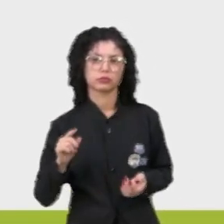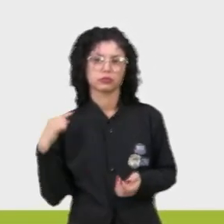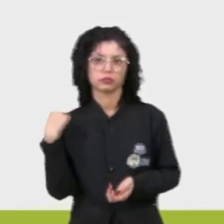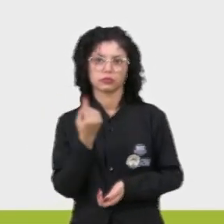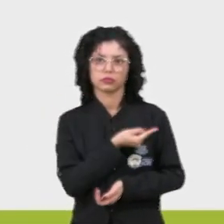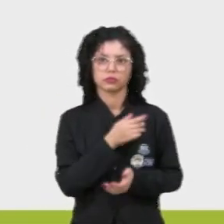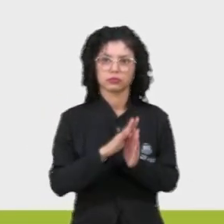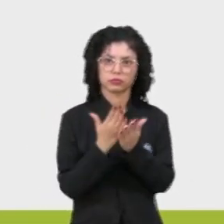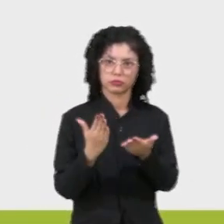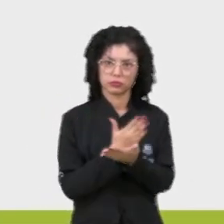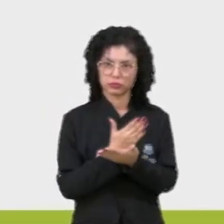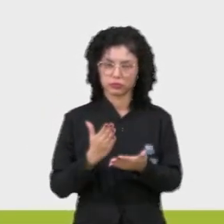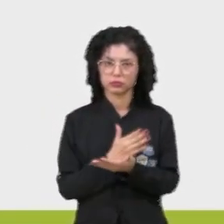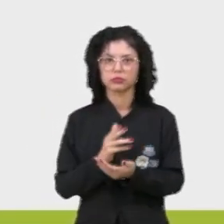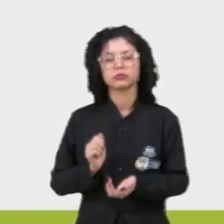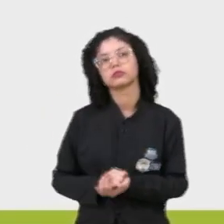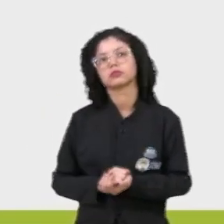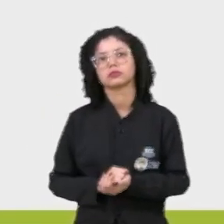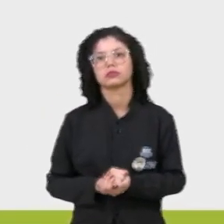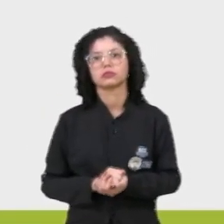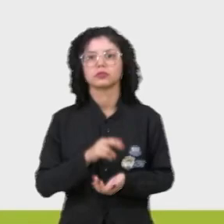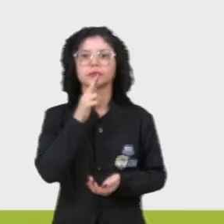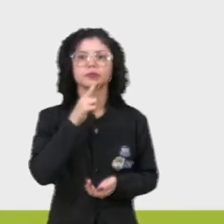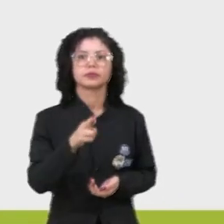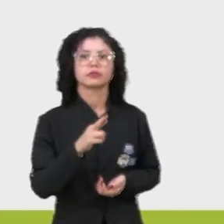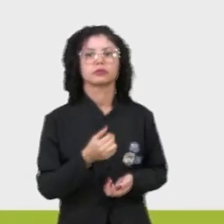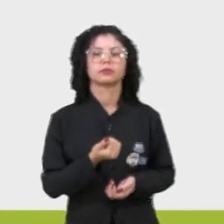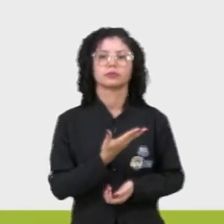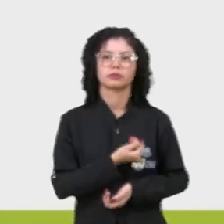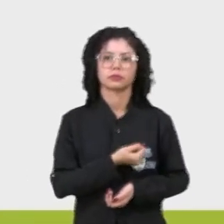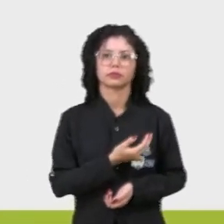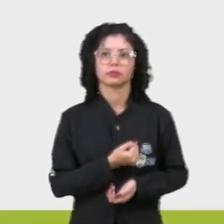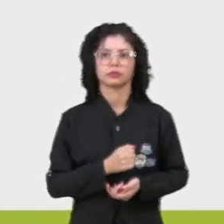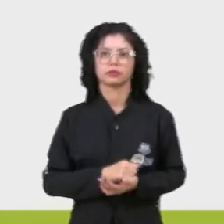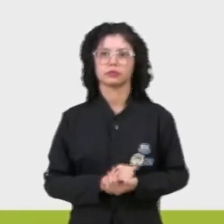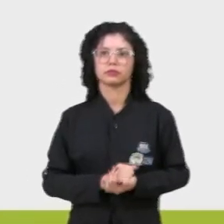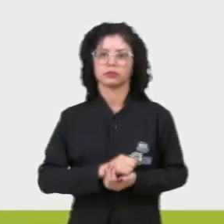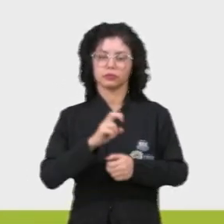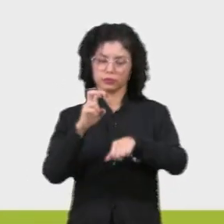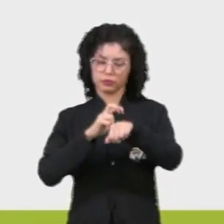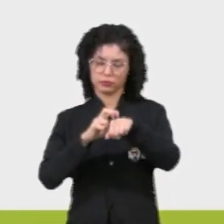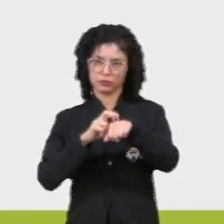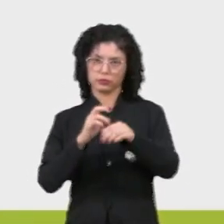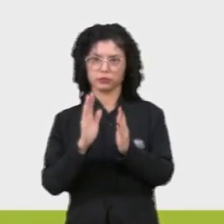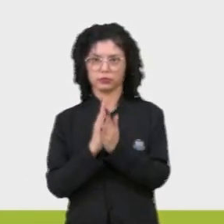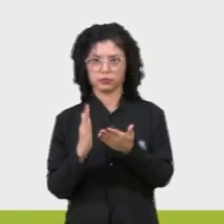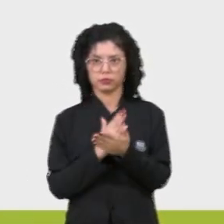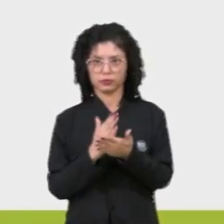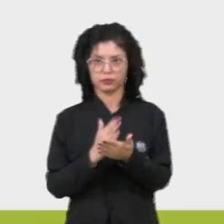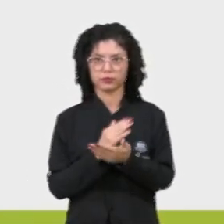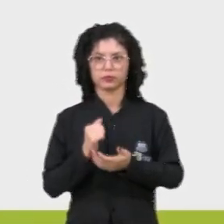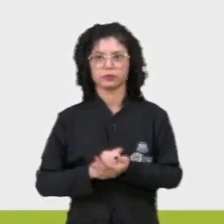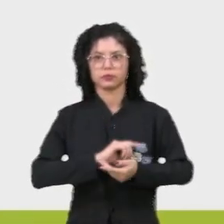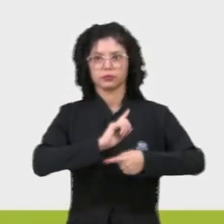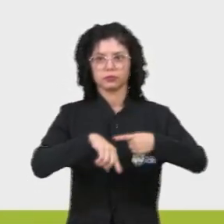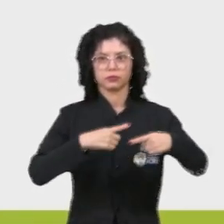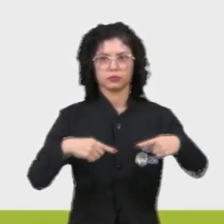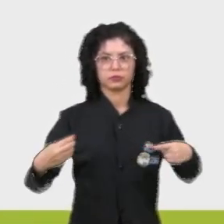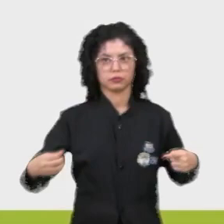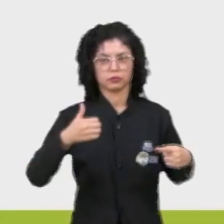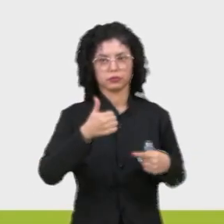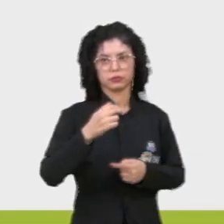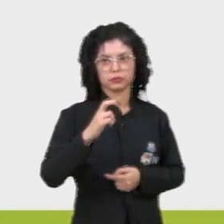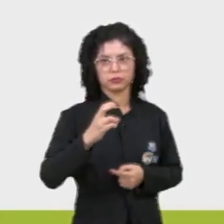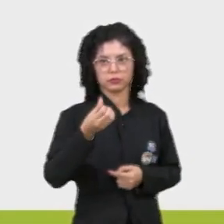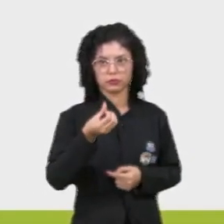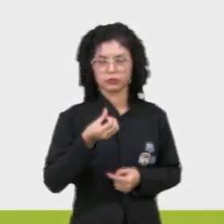livro do Sistema Farias Brito, Resolva Enem 2, que é o livro verde, para que você possa acompanhar aí na sua